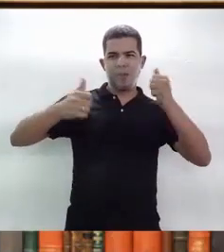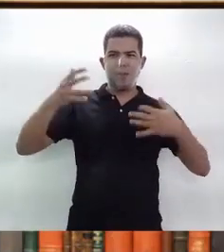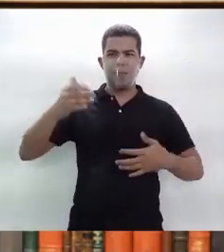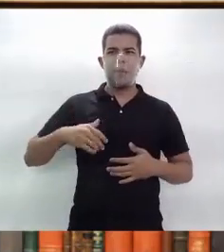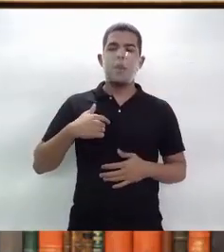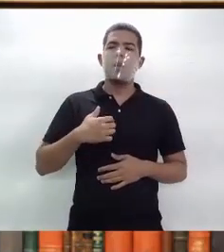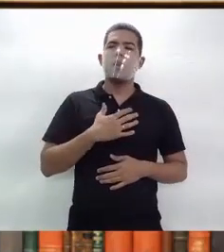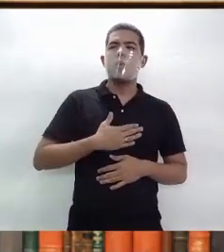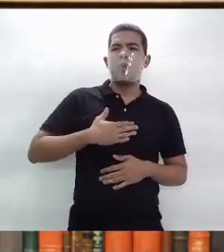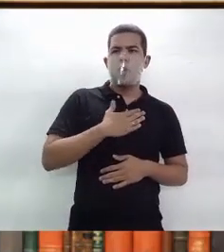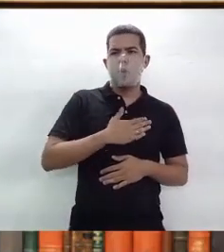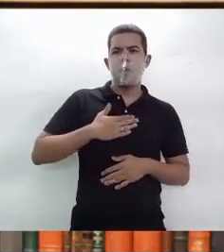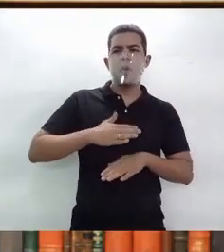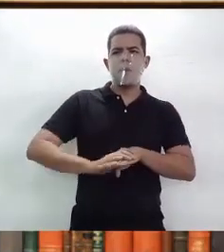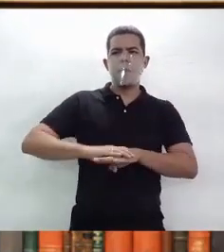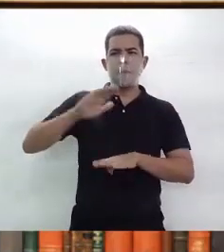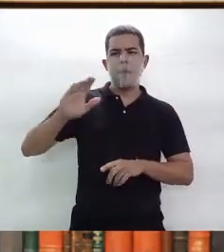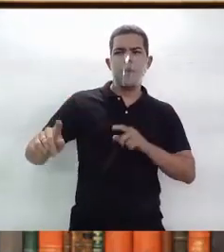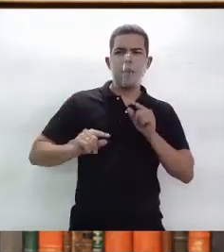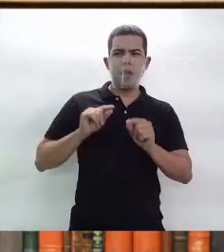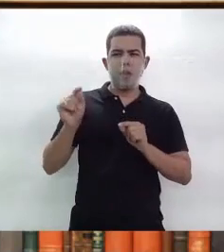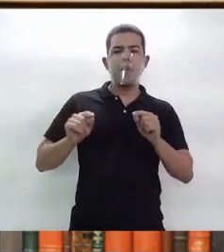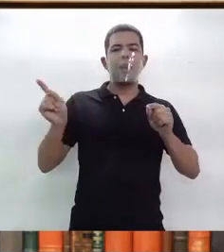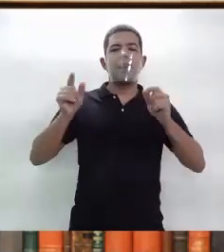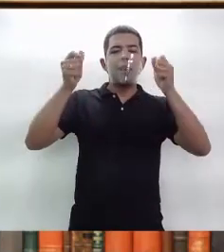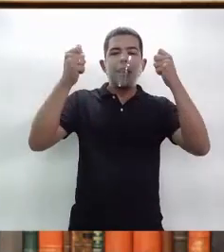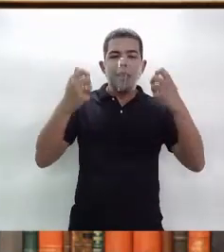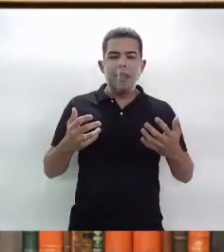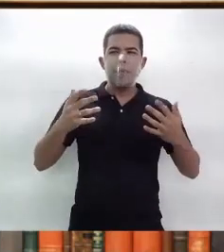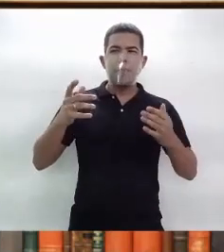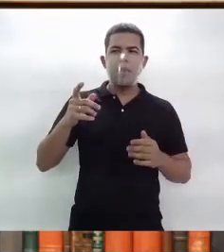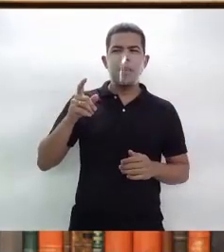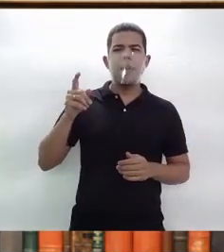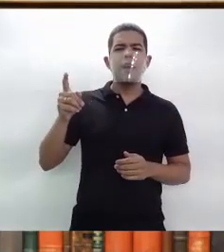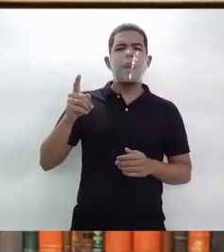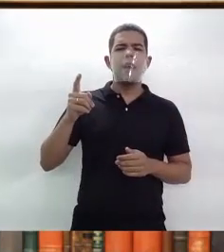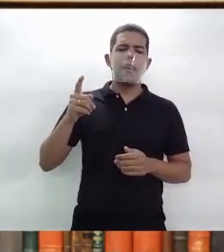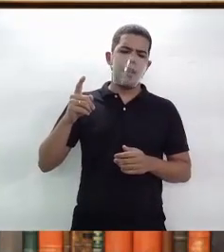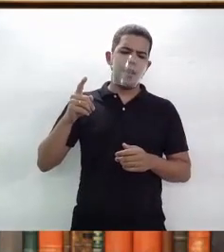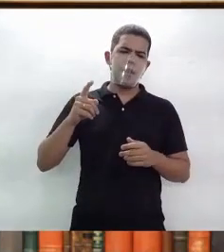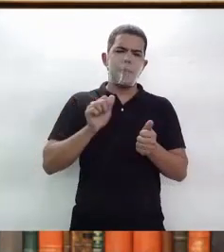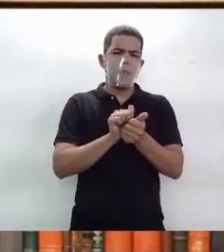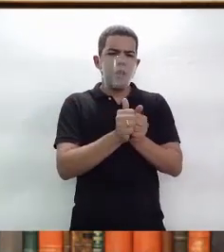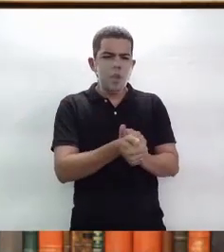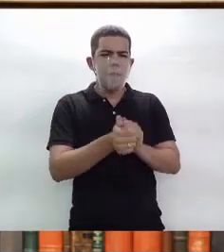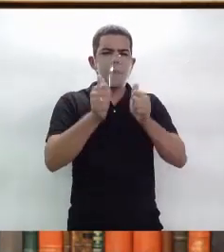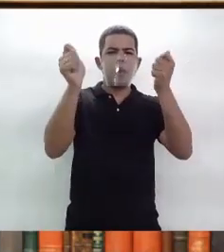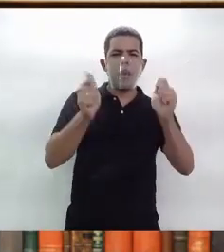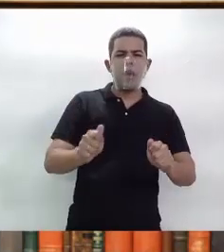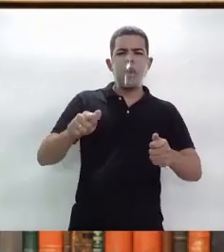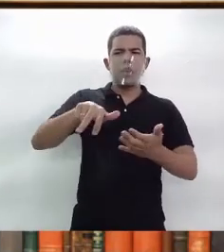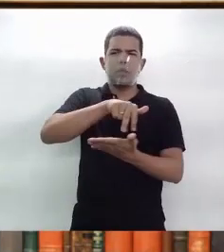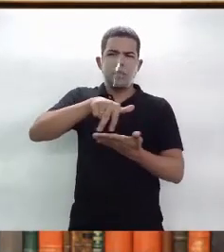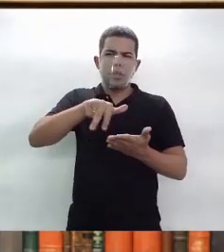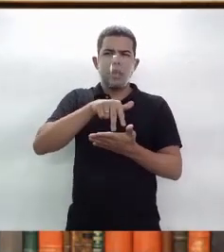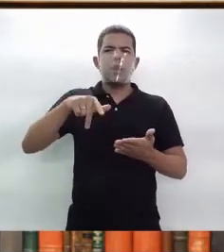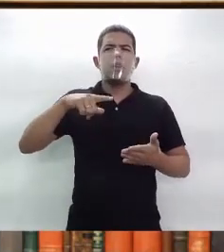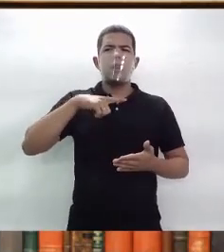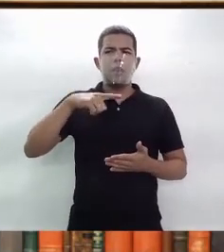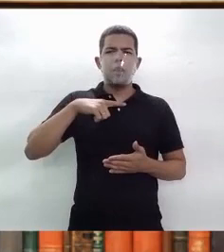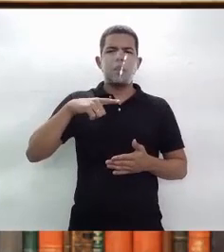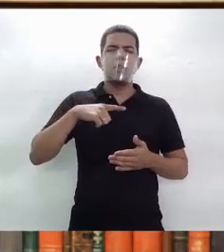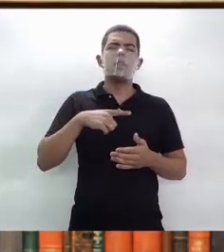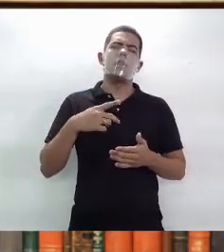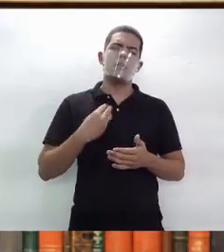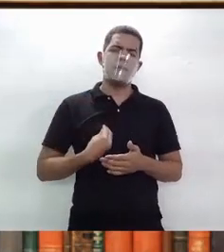mais interessante foi quando ela pontuou que o maracatu, assim como os esportes, a arte e a dança, salvam vidas,